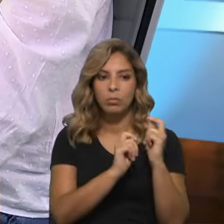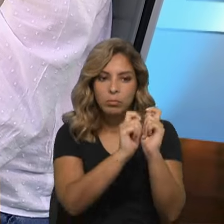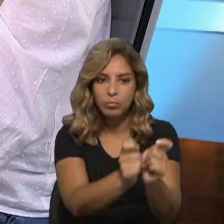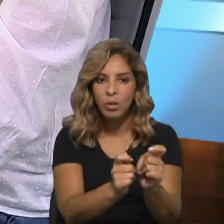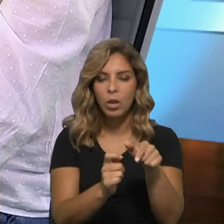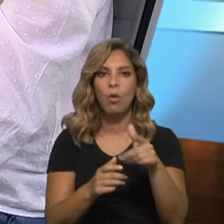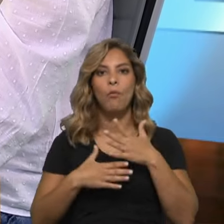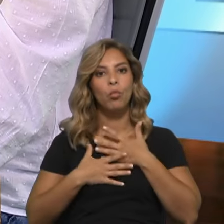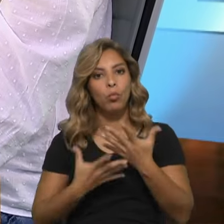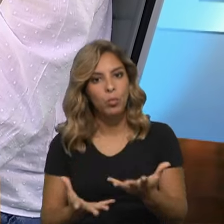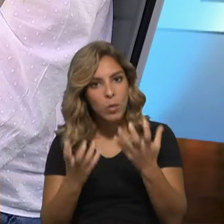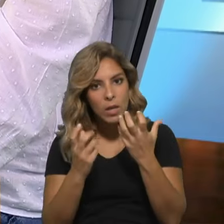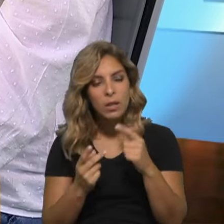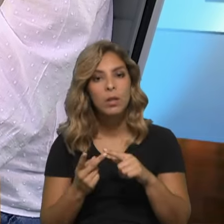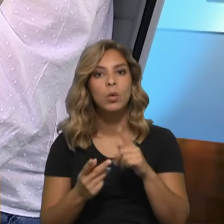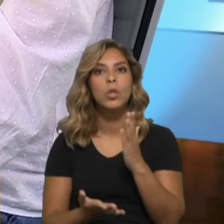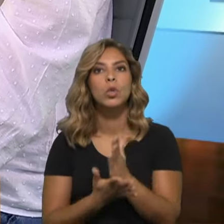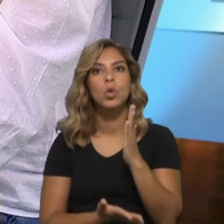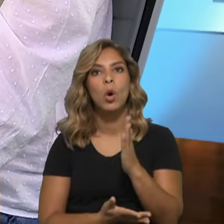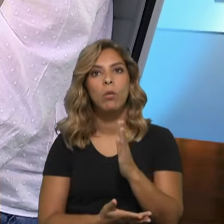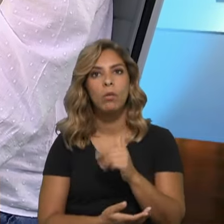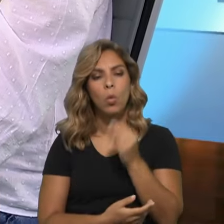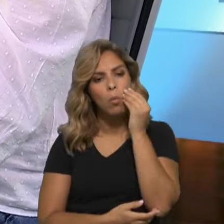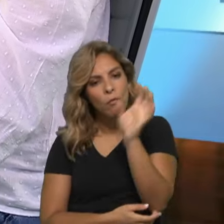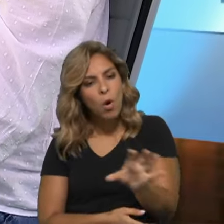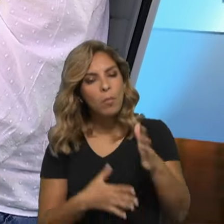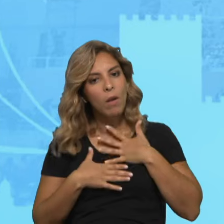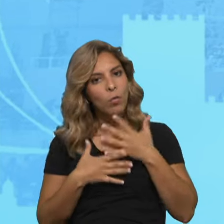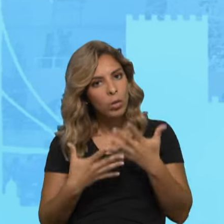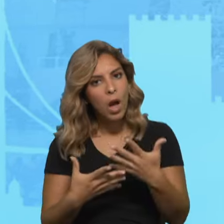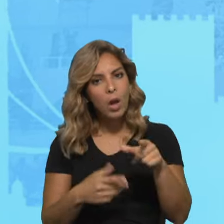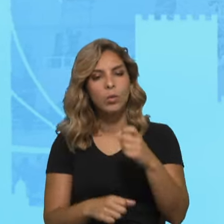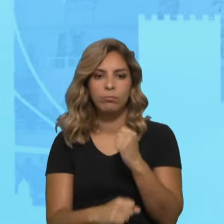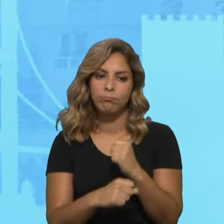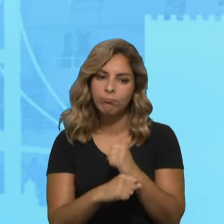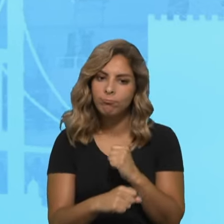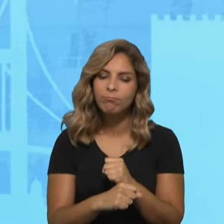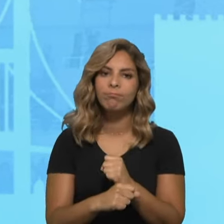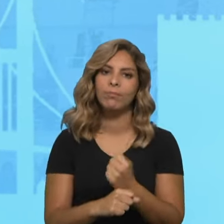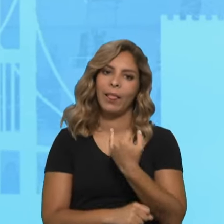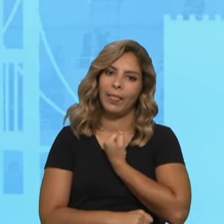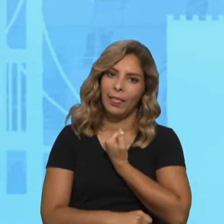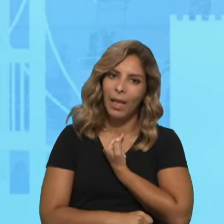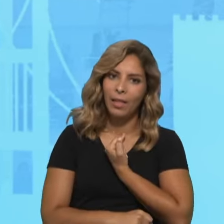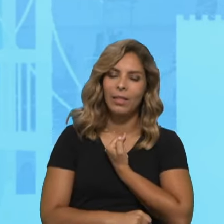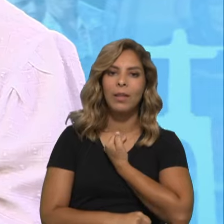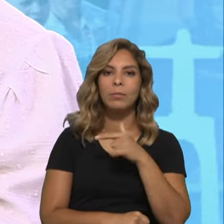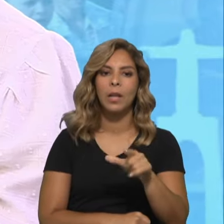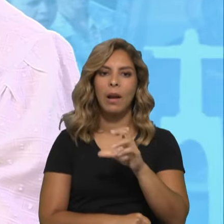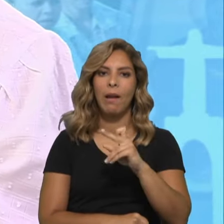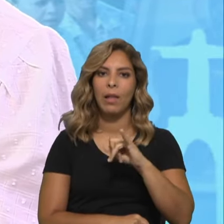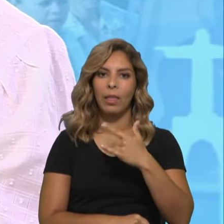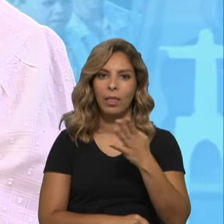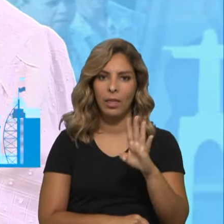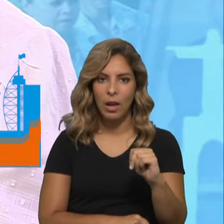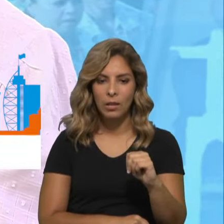voluntários Como dizia não não tarefeiros como voluntários eh com uma identidade conhecendo eh O que é Cáritas percebendo